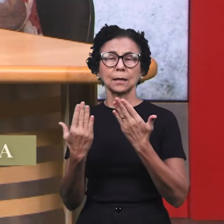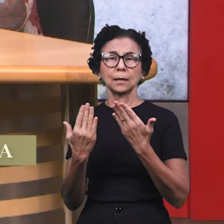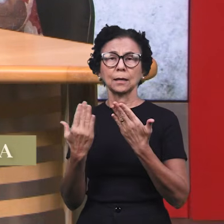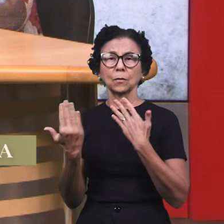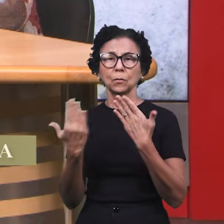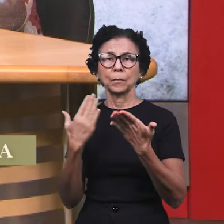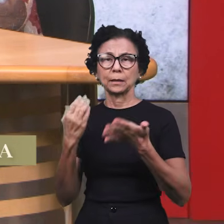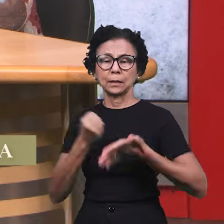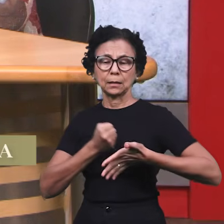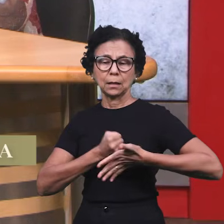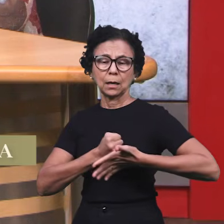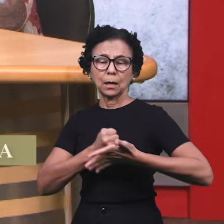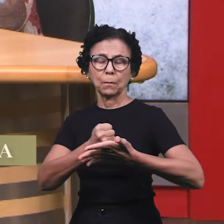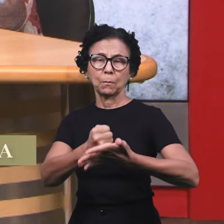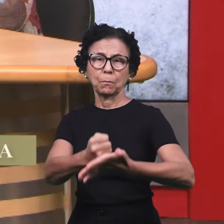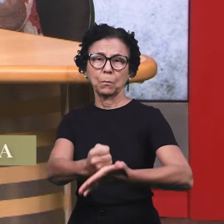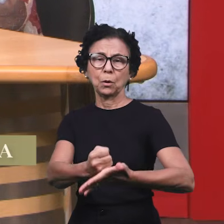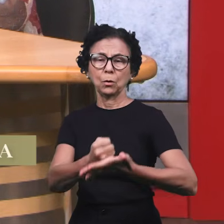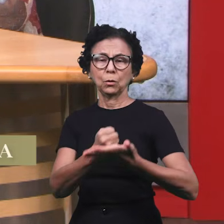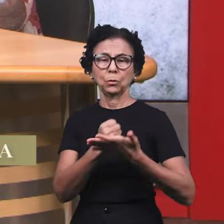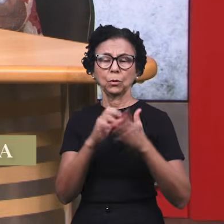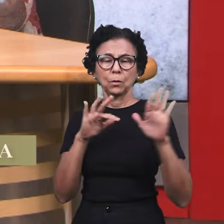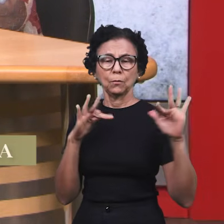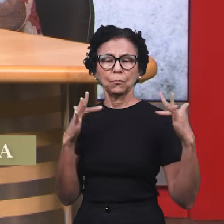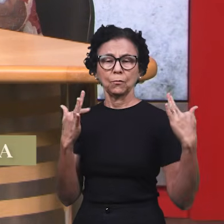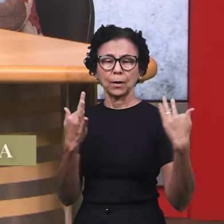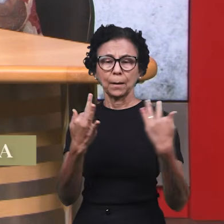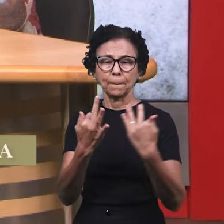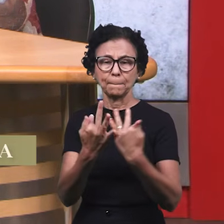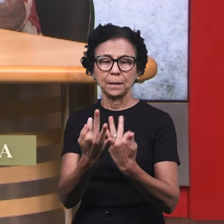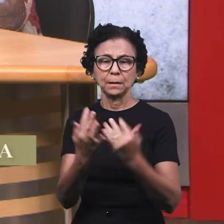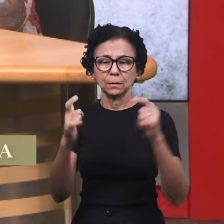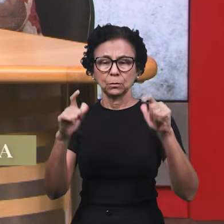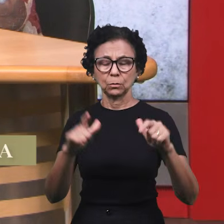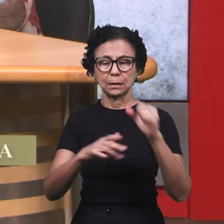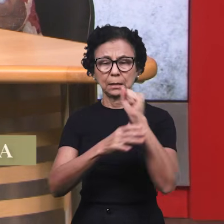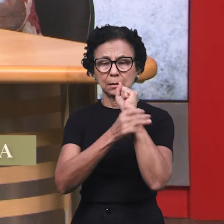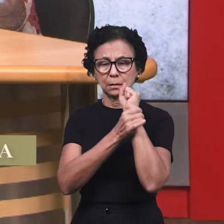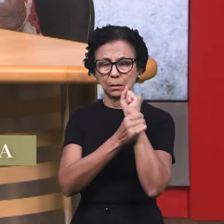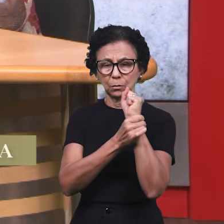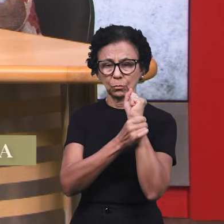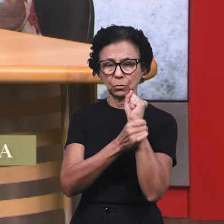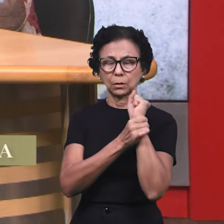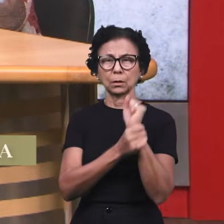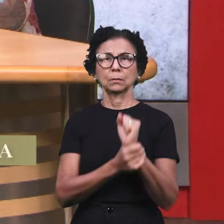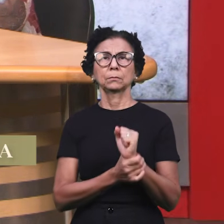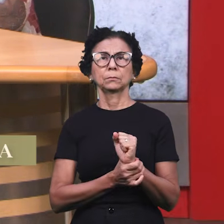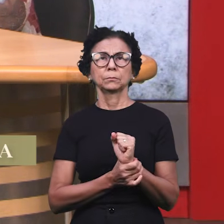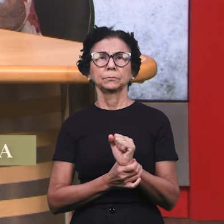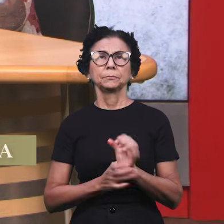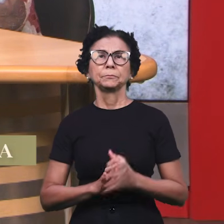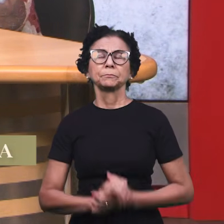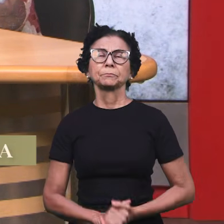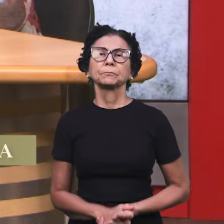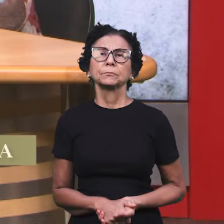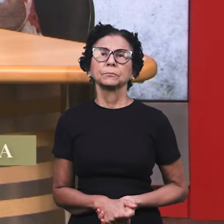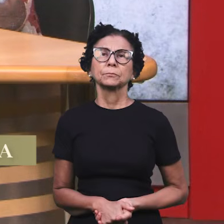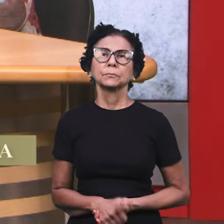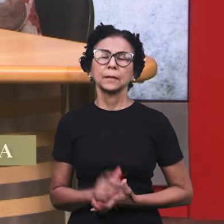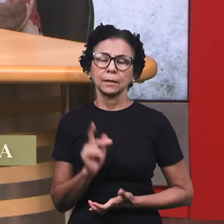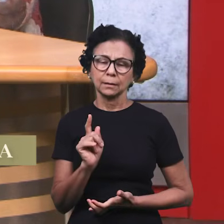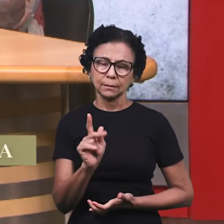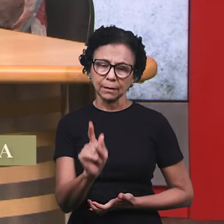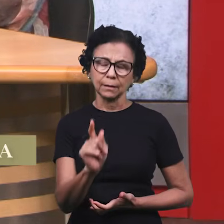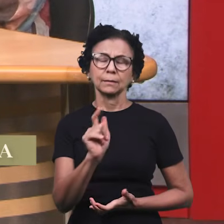Isso. É interessante que a Cris falou que a mulher, ela tem tipo da videira, né?